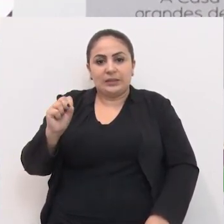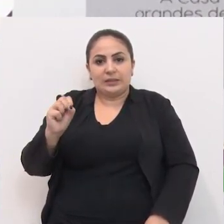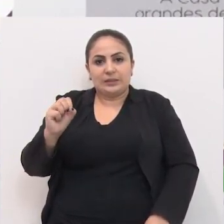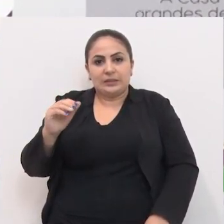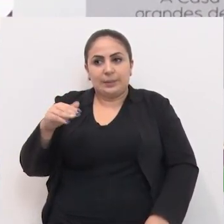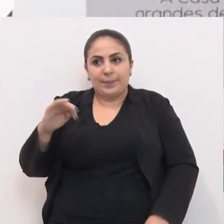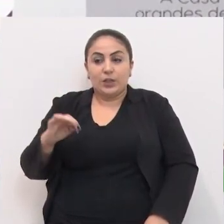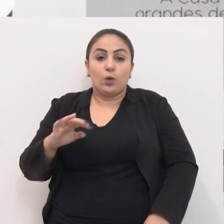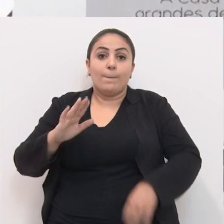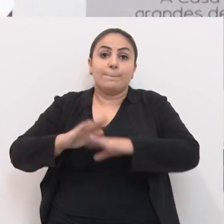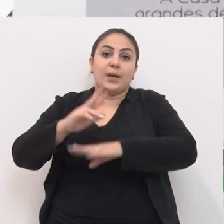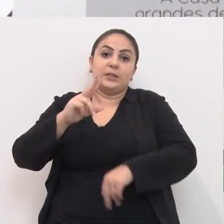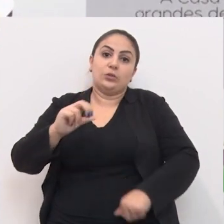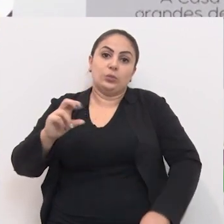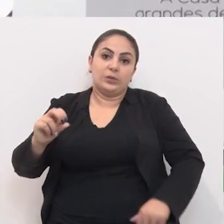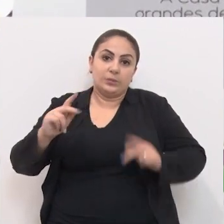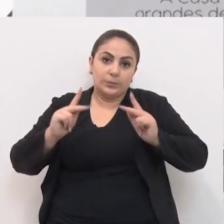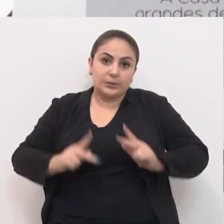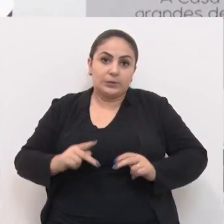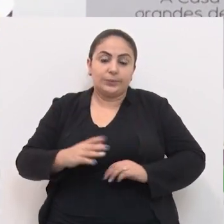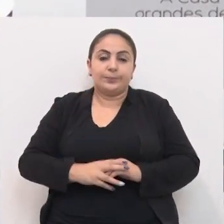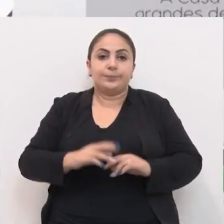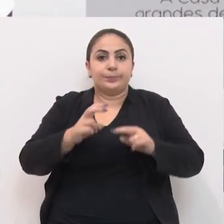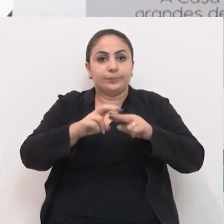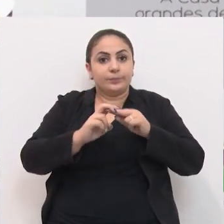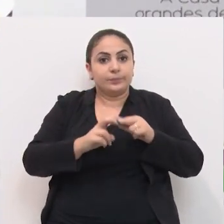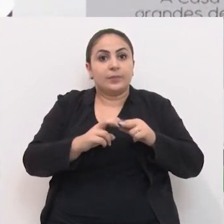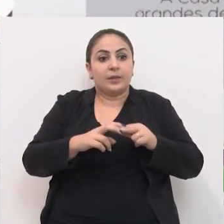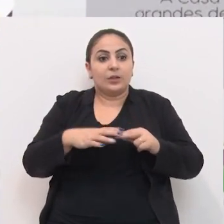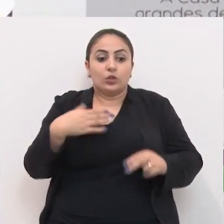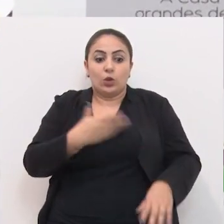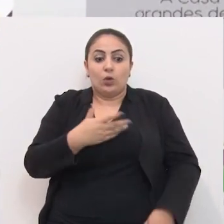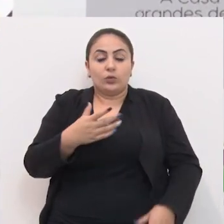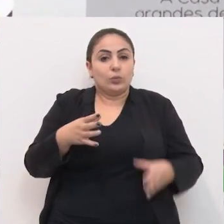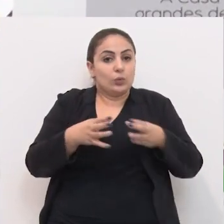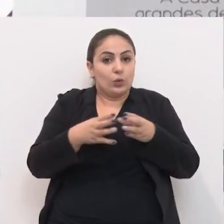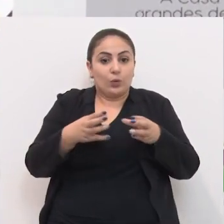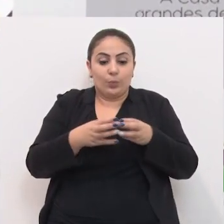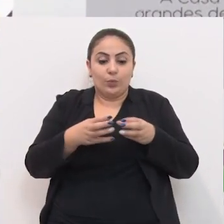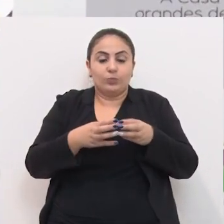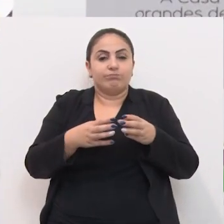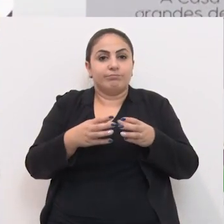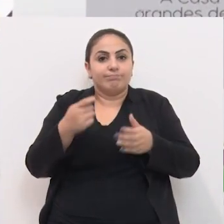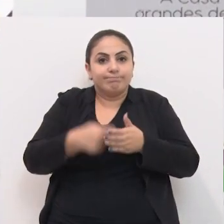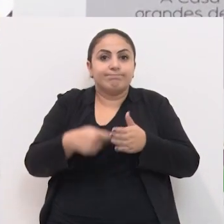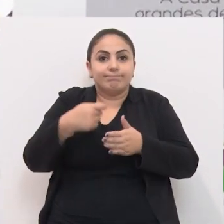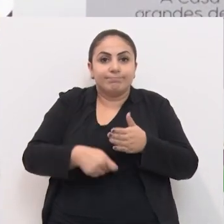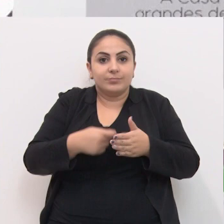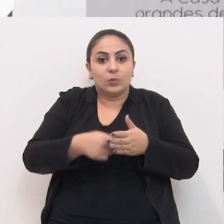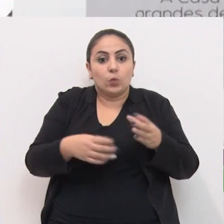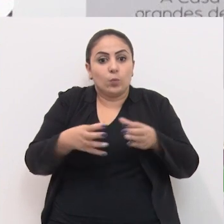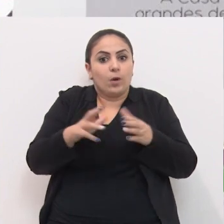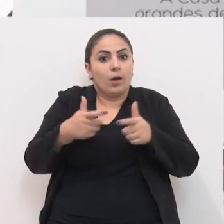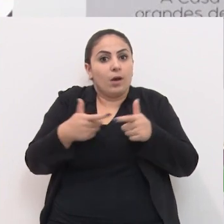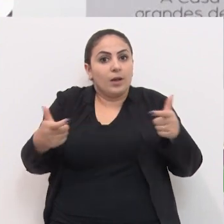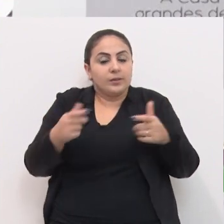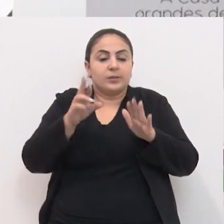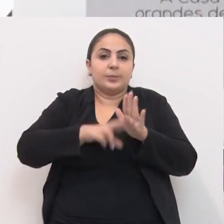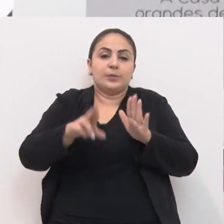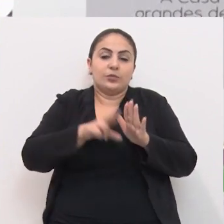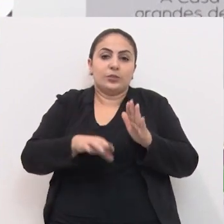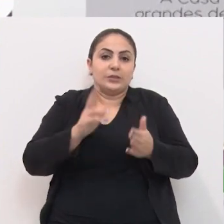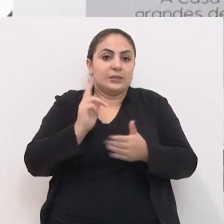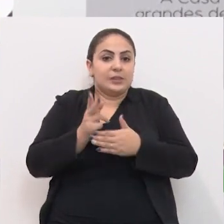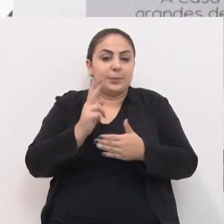ficou acanhado para as pretensões e o tamanho do grupo. Hoje esse nosso atual salão, ele compreende mais ou